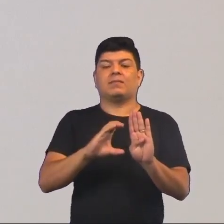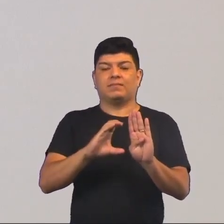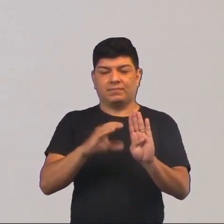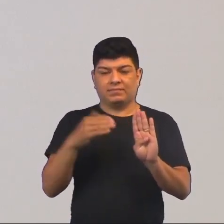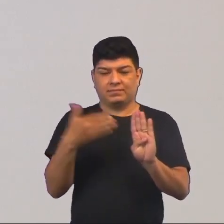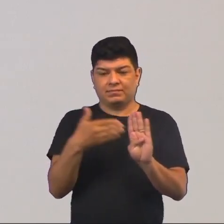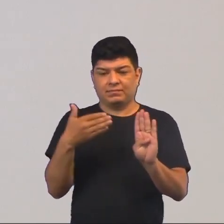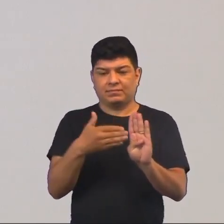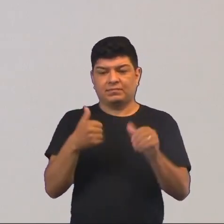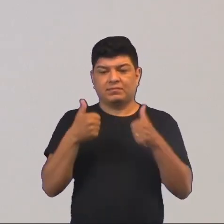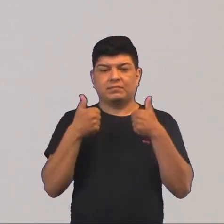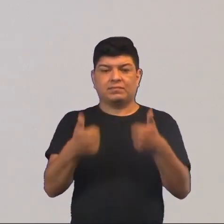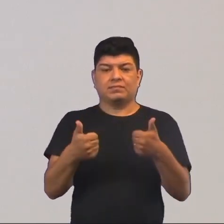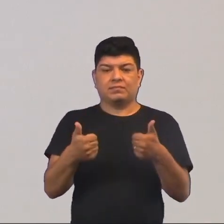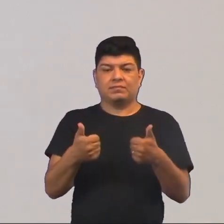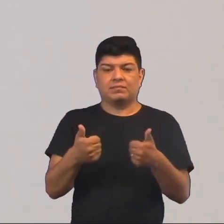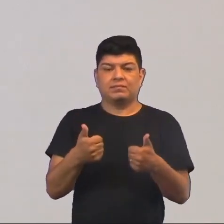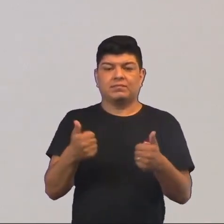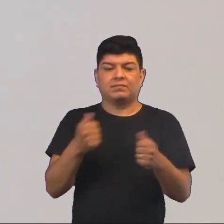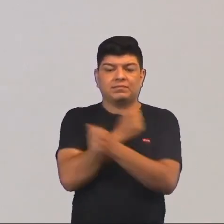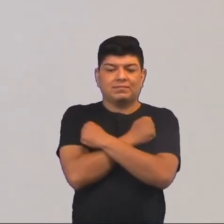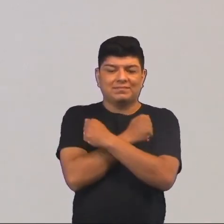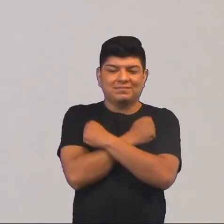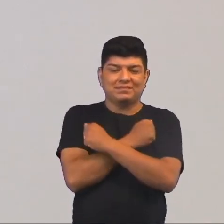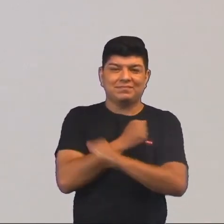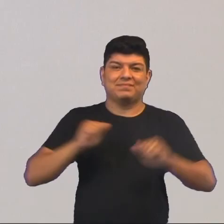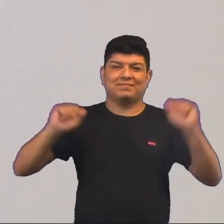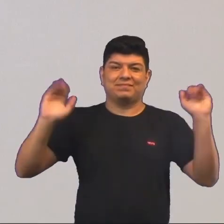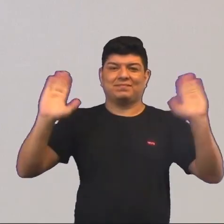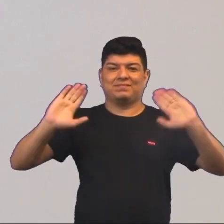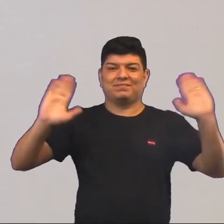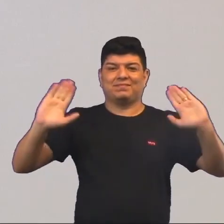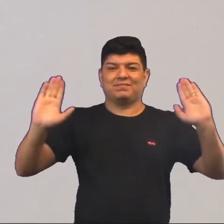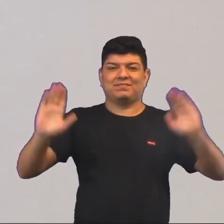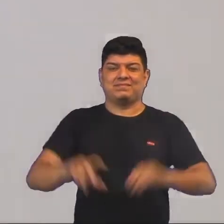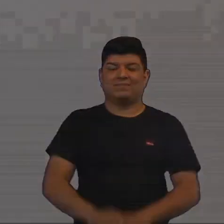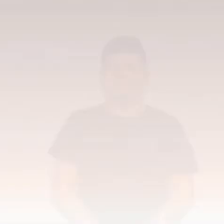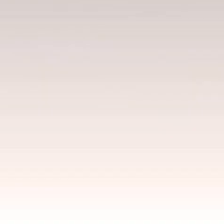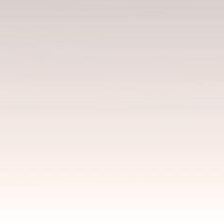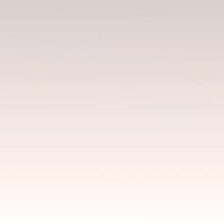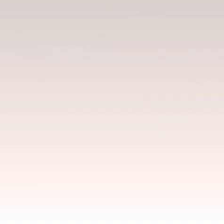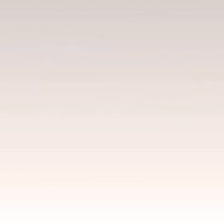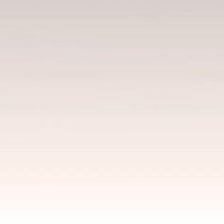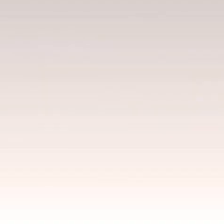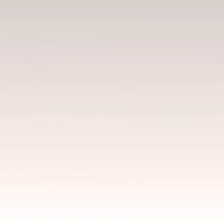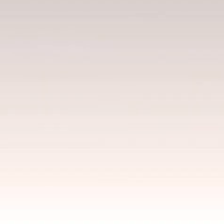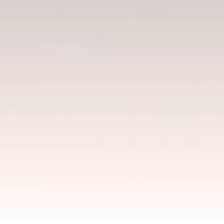acessar nesse endereço eletrônico aqui. Então, um abraço e até a próxima!